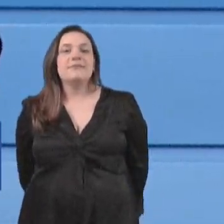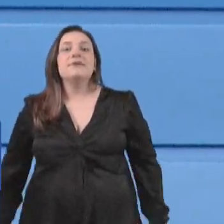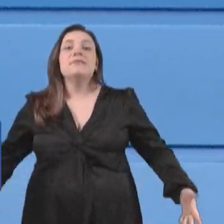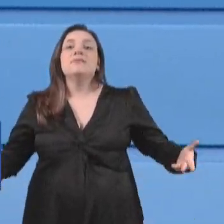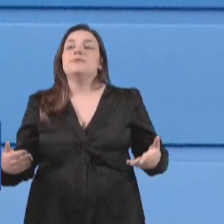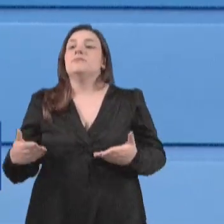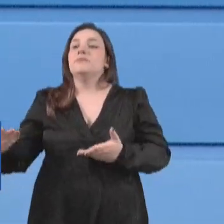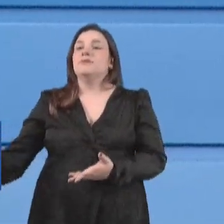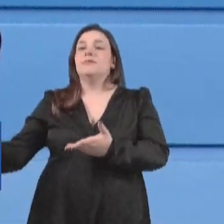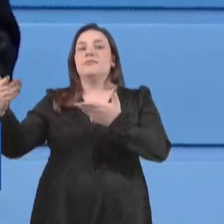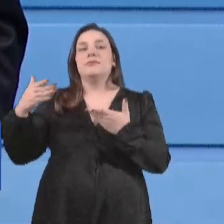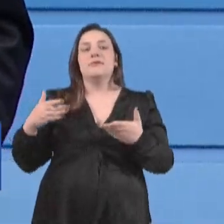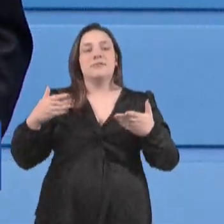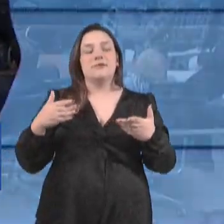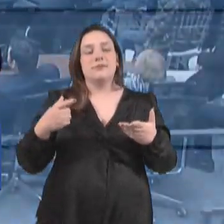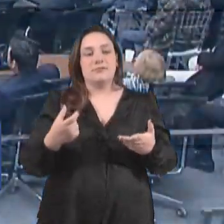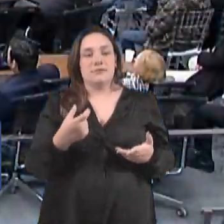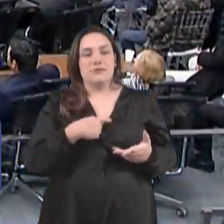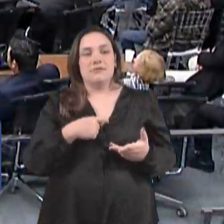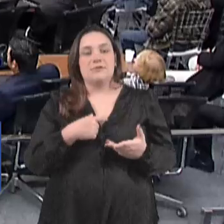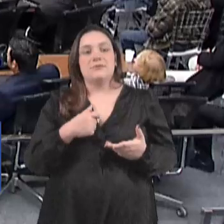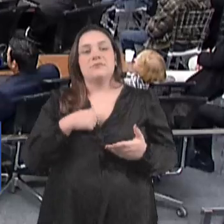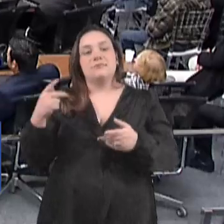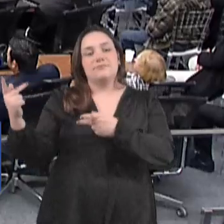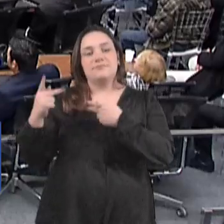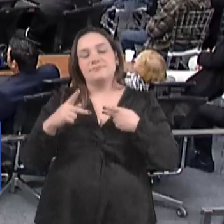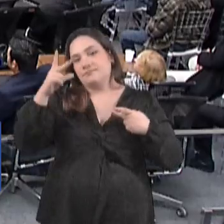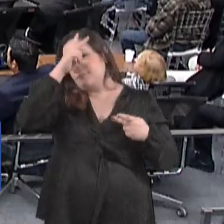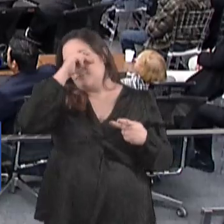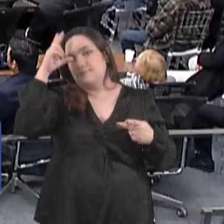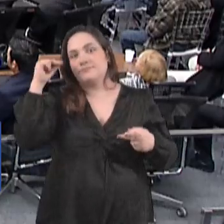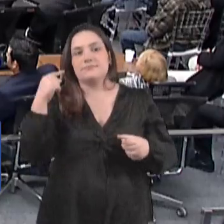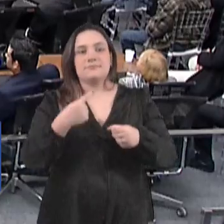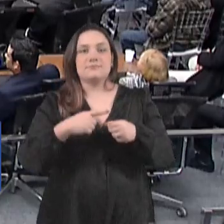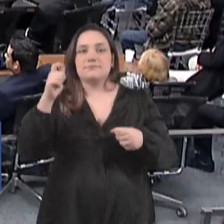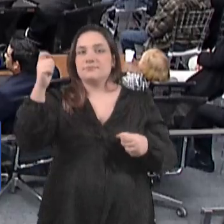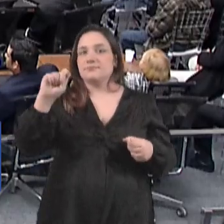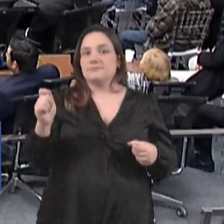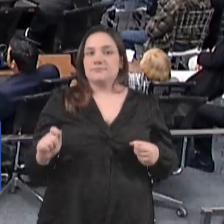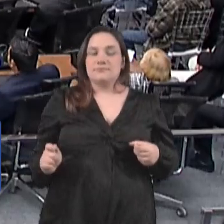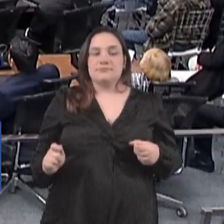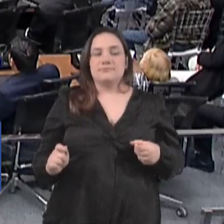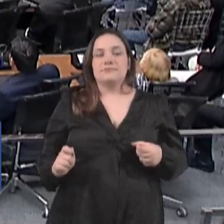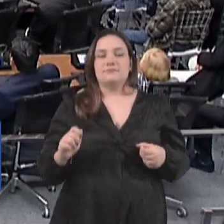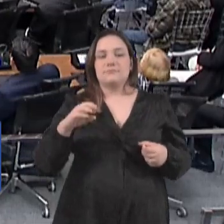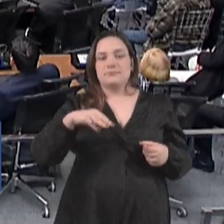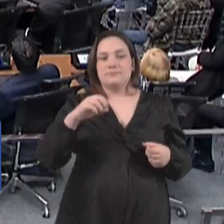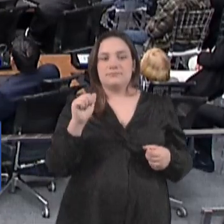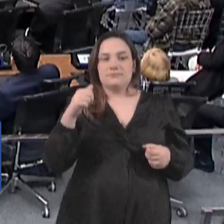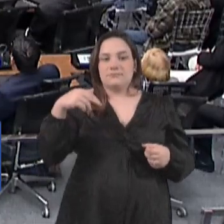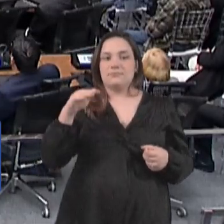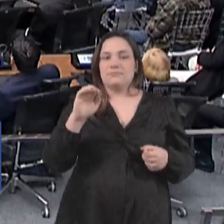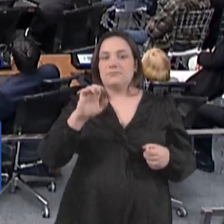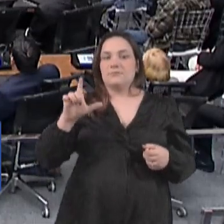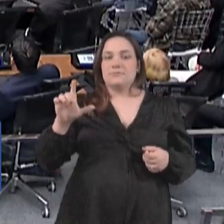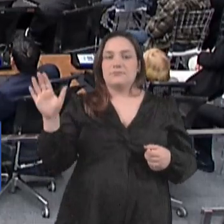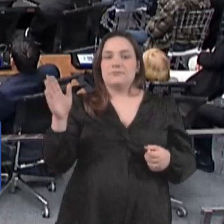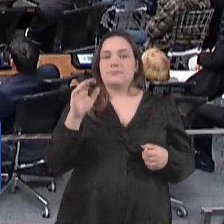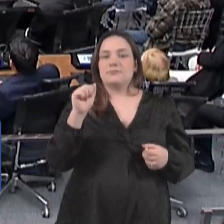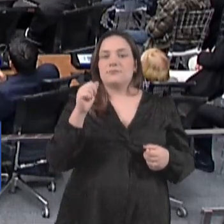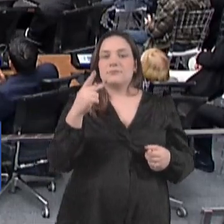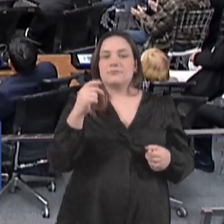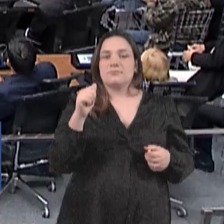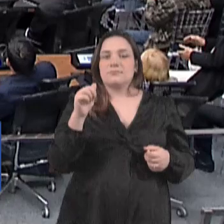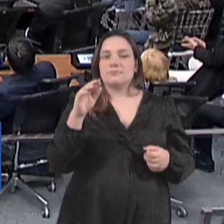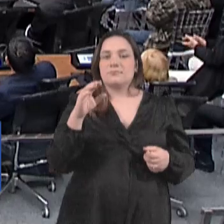Para receber a comenda Pedro José Rufino, convidamos o prefeito de Anastácio, Manuel Aparecido da Silva.